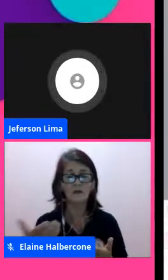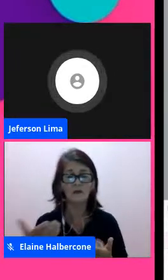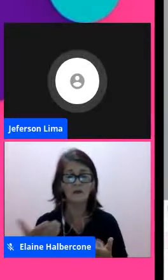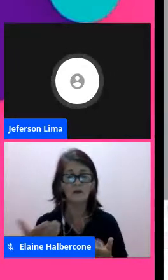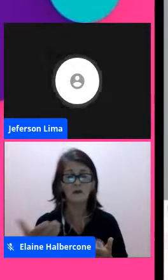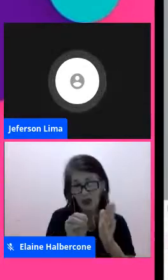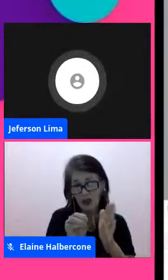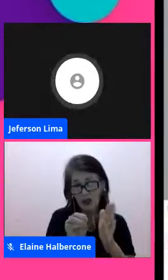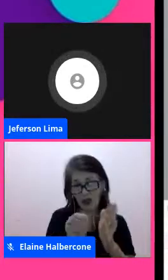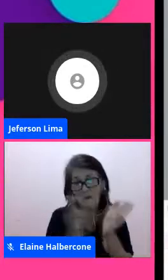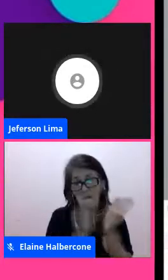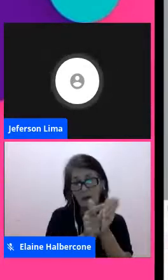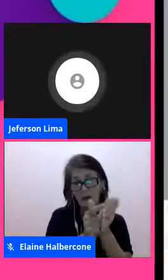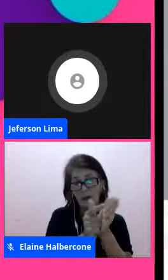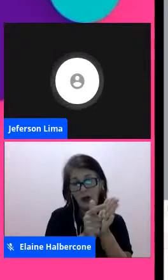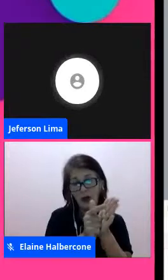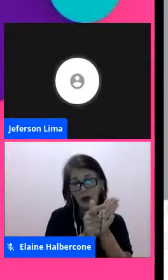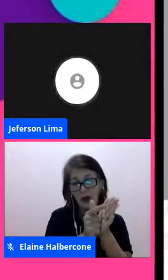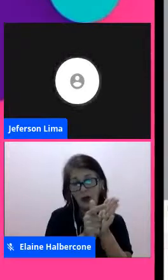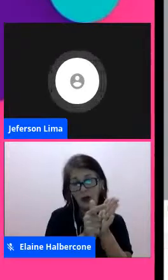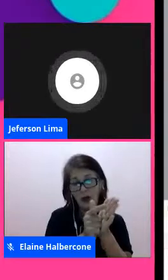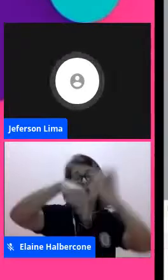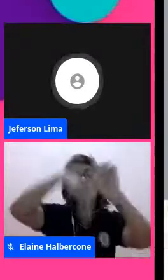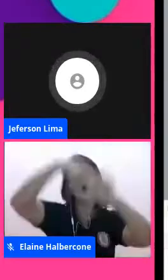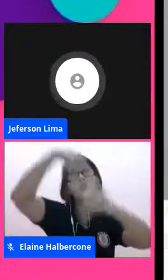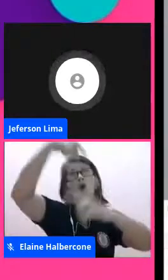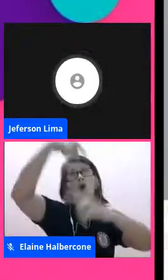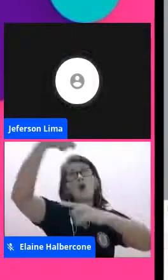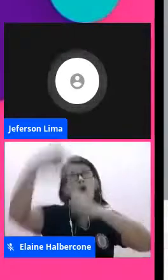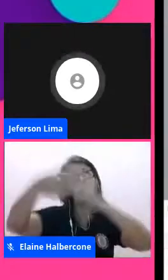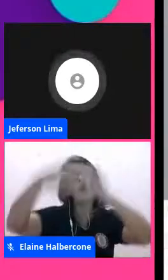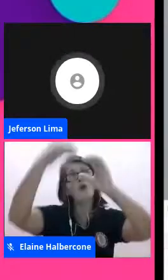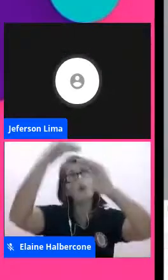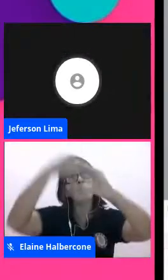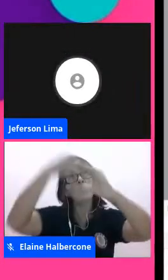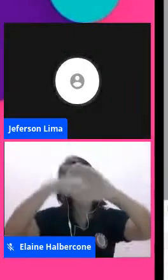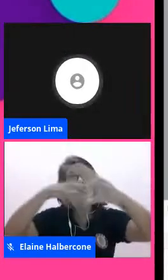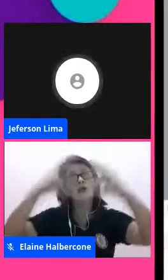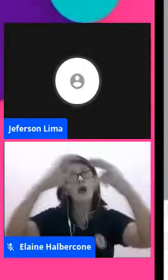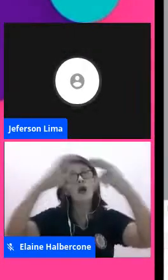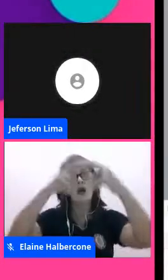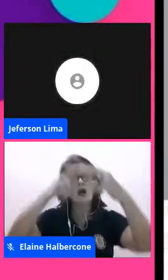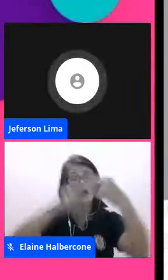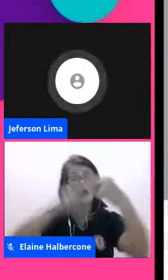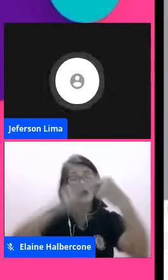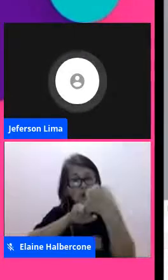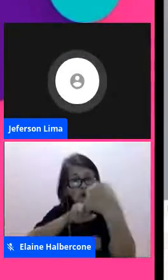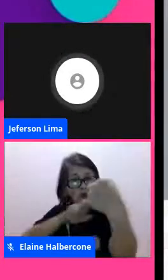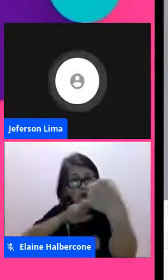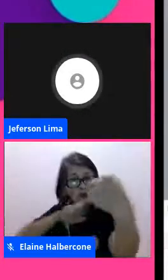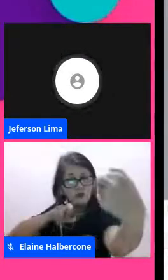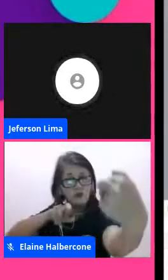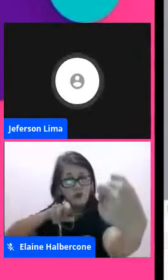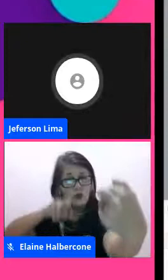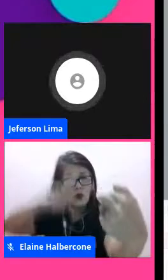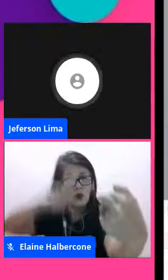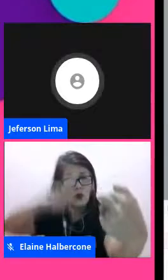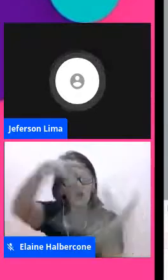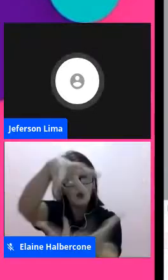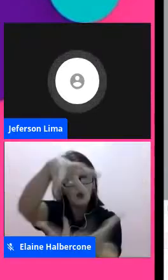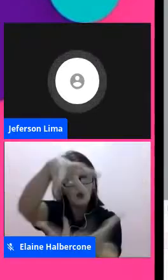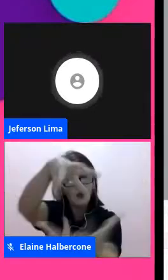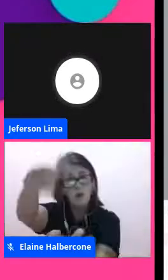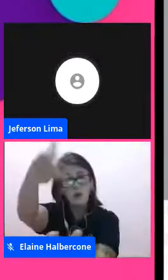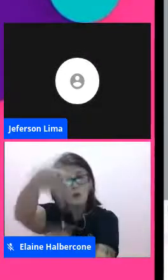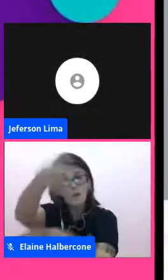num papel, e uma pessoa do outro lado do mundo pegar esse papel, fazer a mesma coisa que eu estou fazendo aqui, e ela virar novamente um objeto. Ou